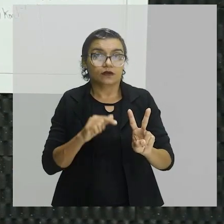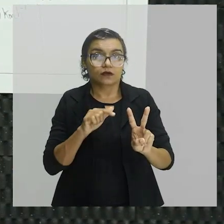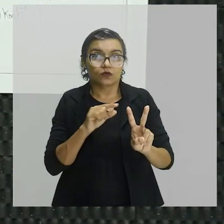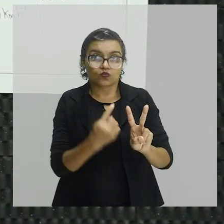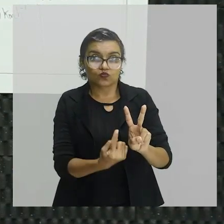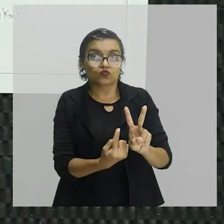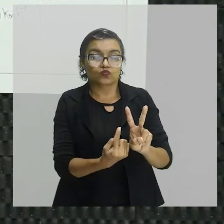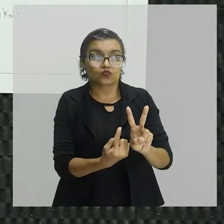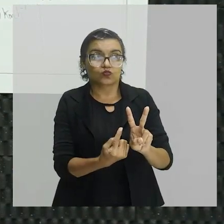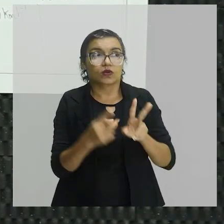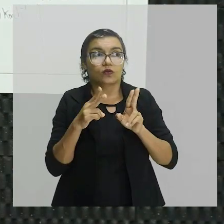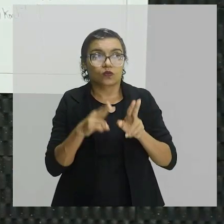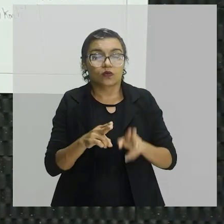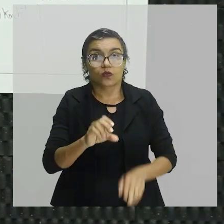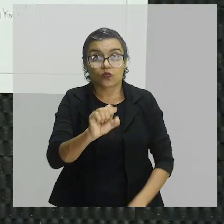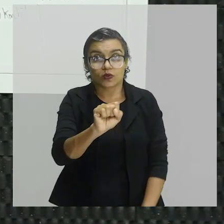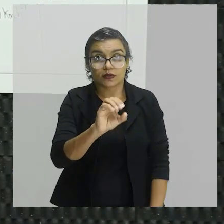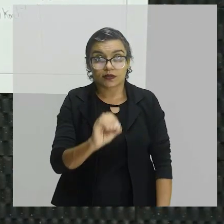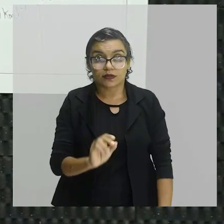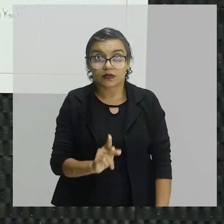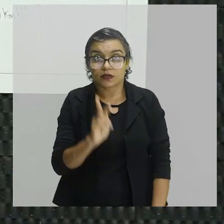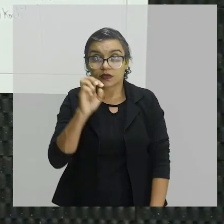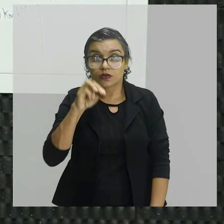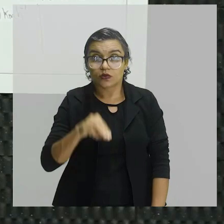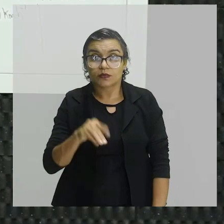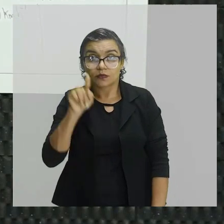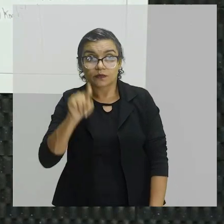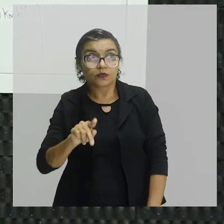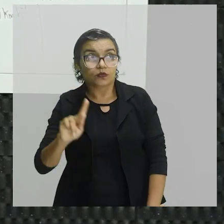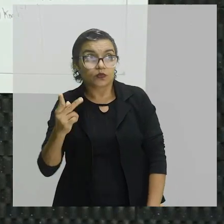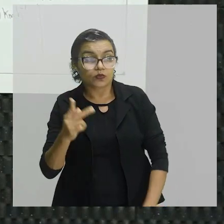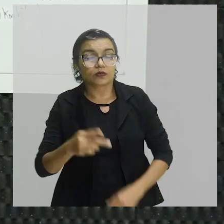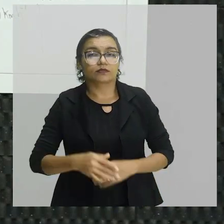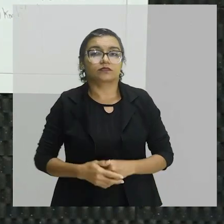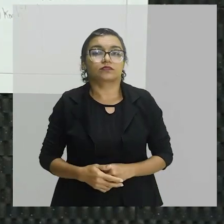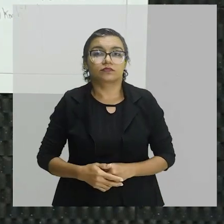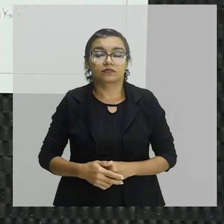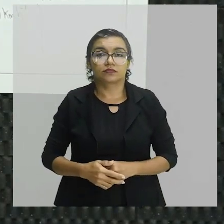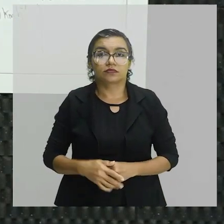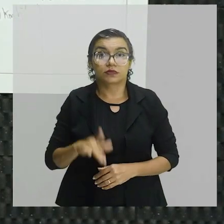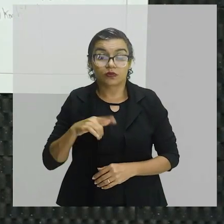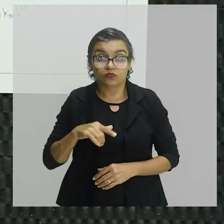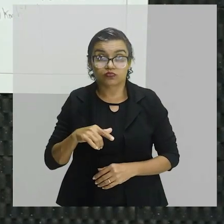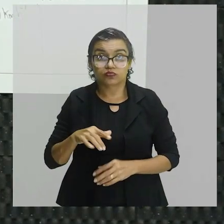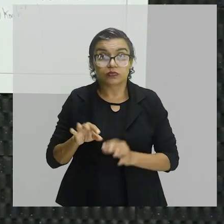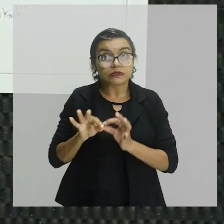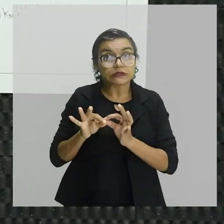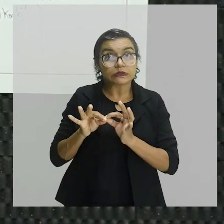80 km por hora, certo? E ele vai percorrer uma distância